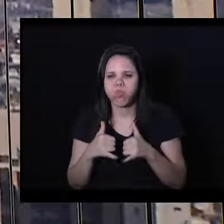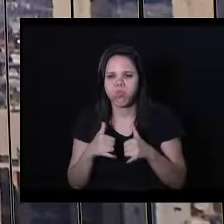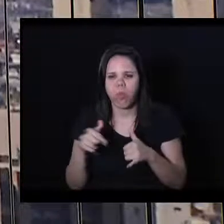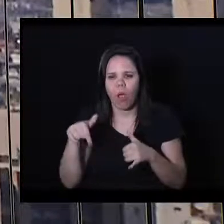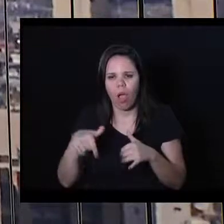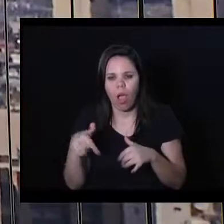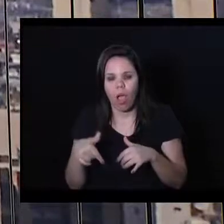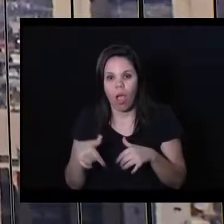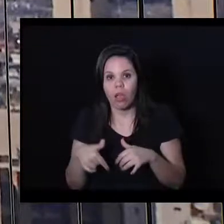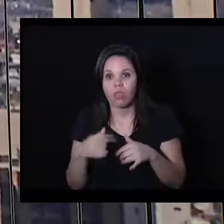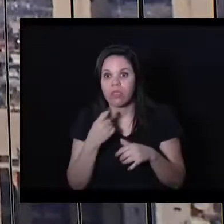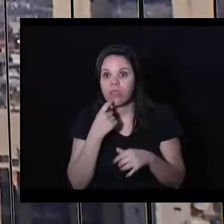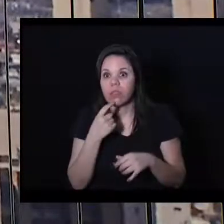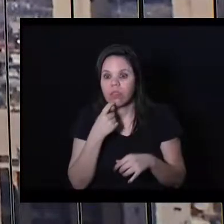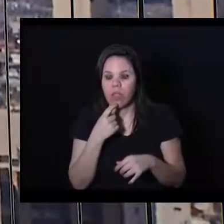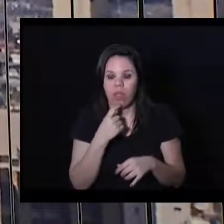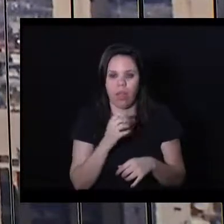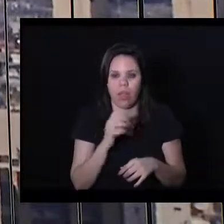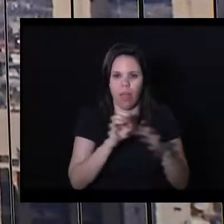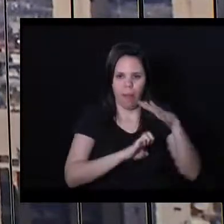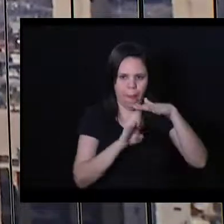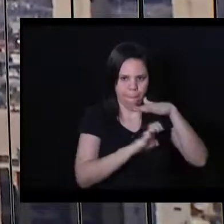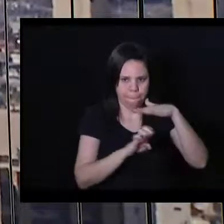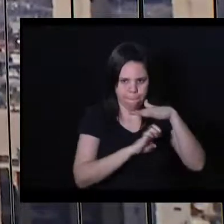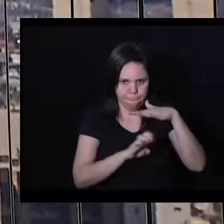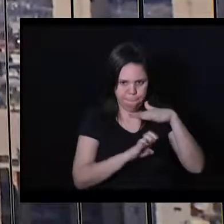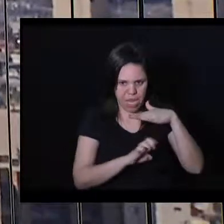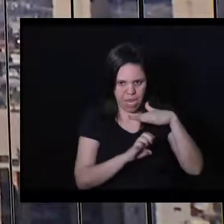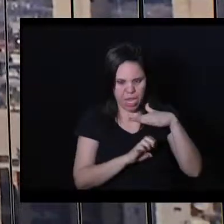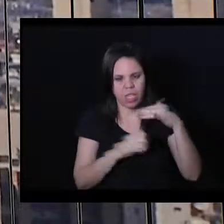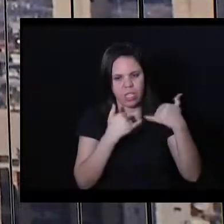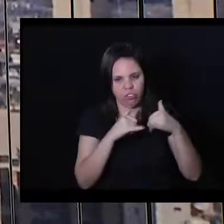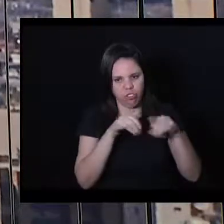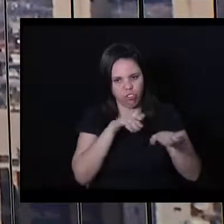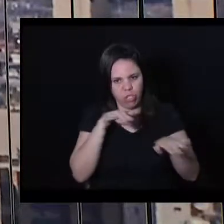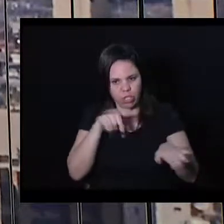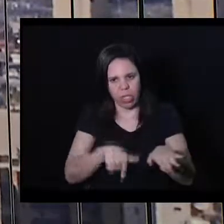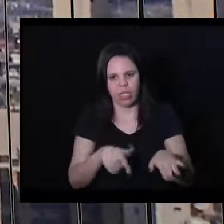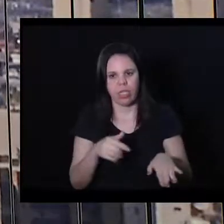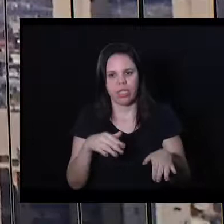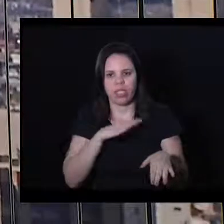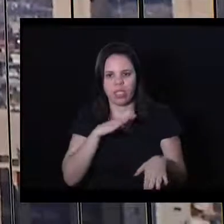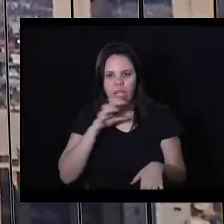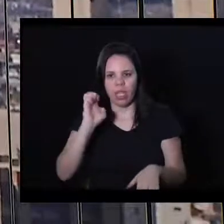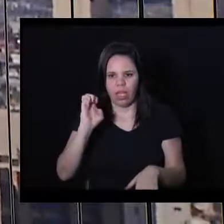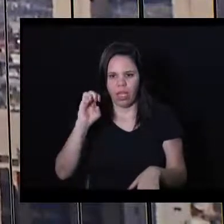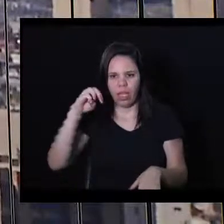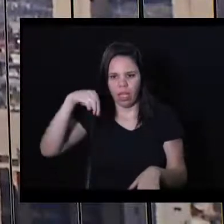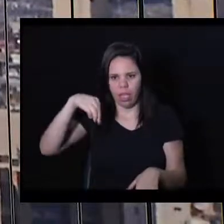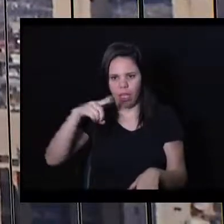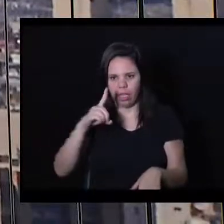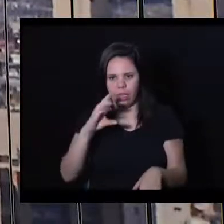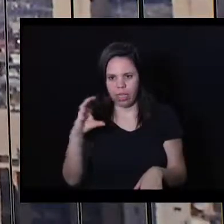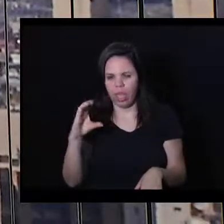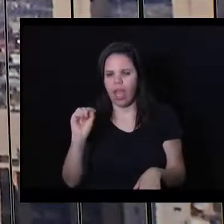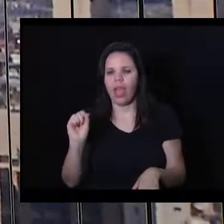aqui em Campinas. A INDEC, a empresa de desenvolvimento de trânsito aqui da cidade, acaba de nos enviar uma